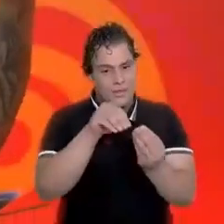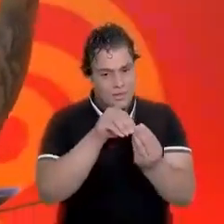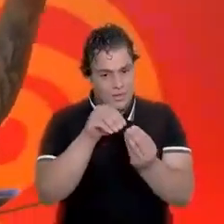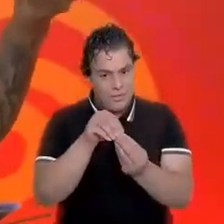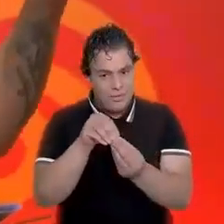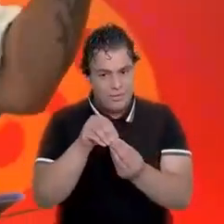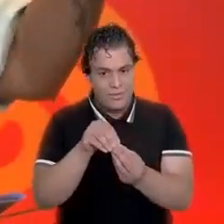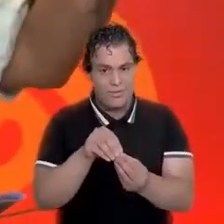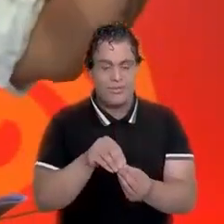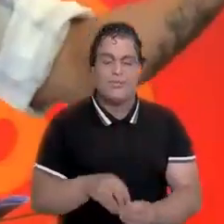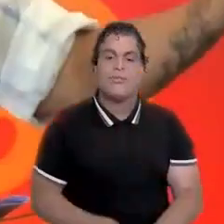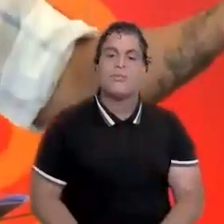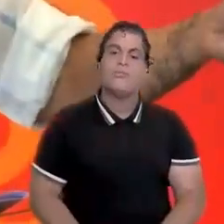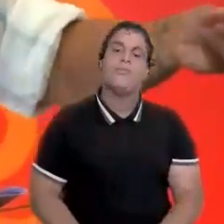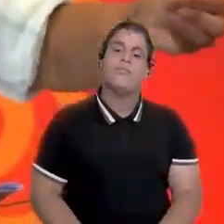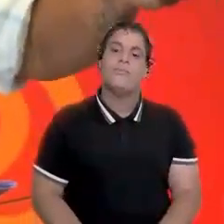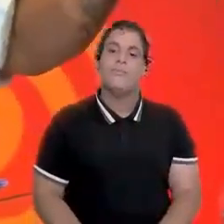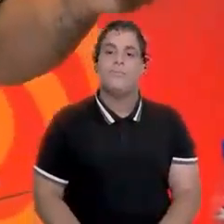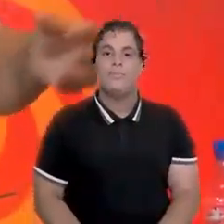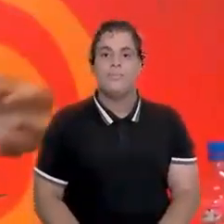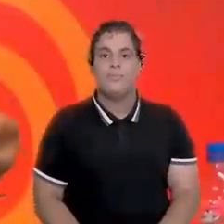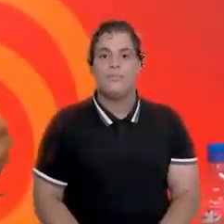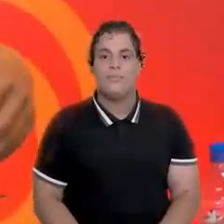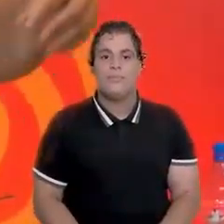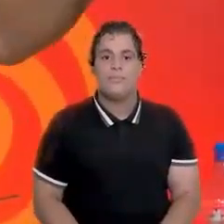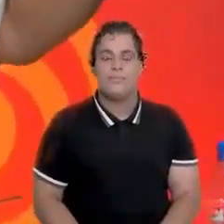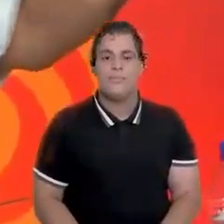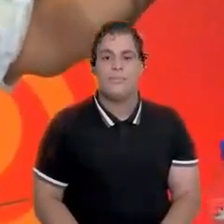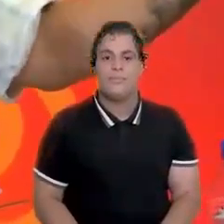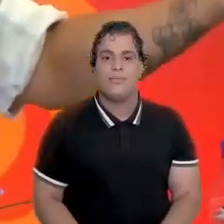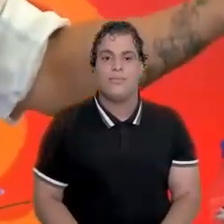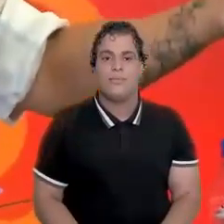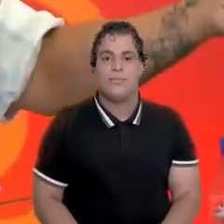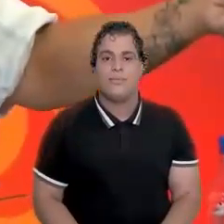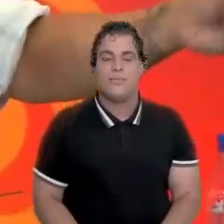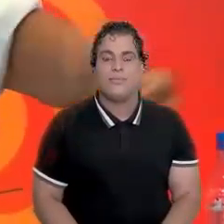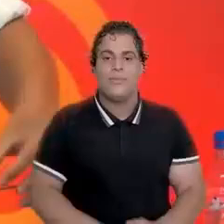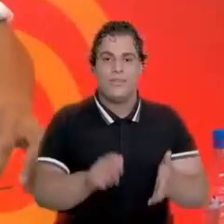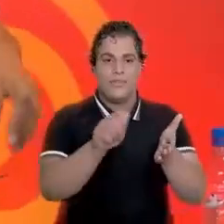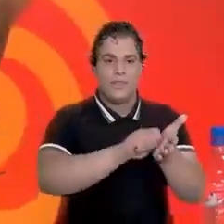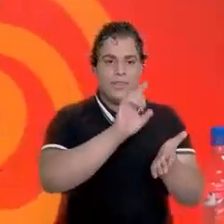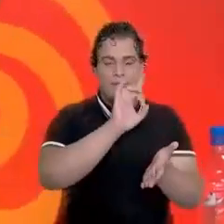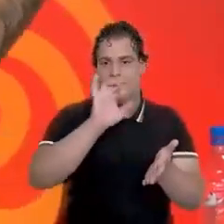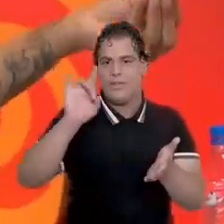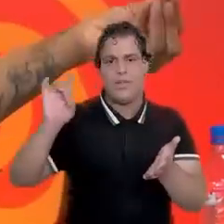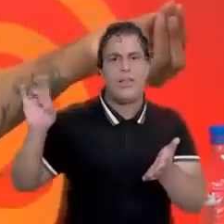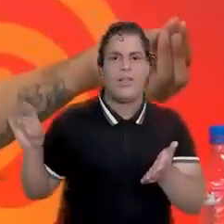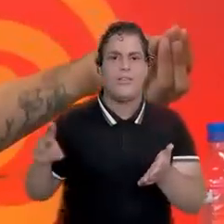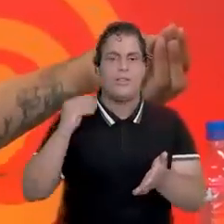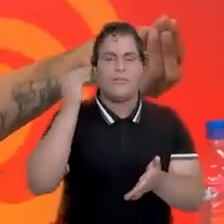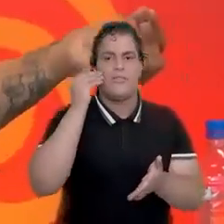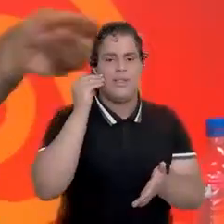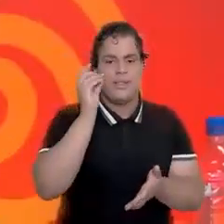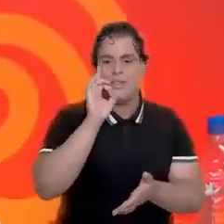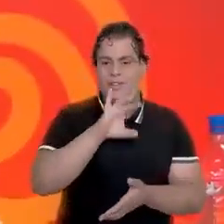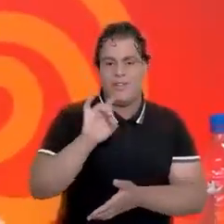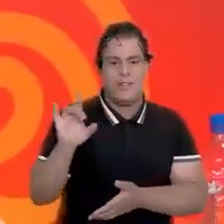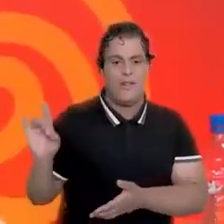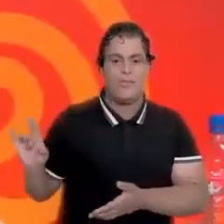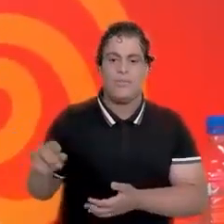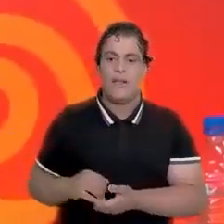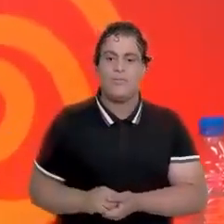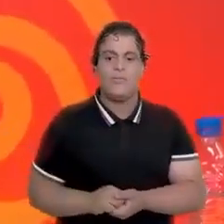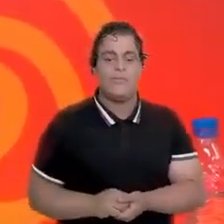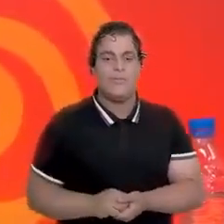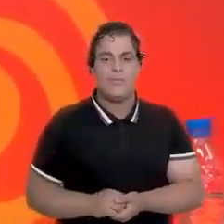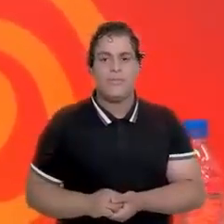sintéticas, como a poesia da Erilda, como a Aldrávia, como a escrita da Mara Sena, como a experiência da Sônia. Se fosse